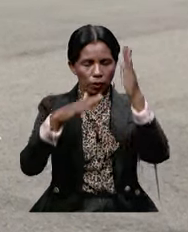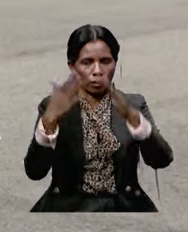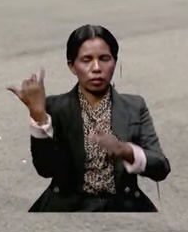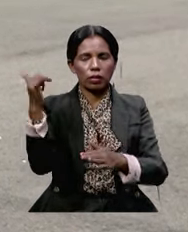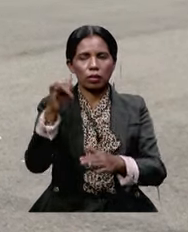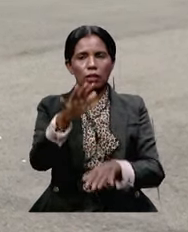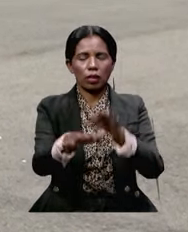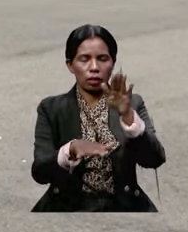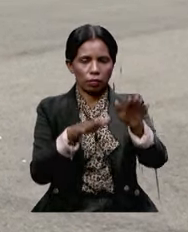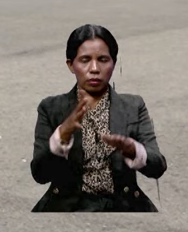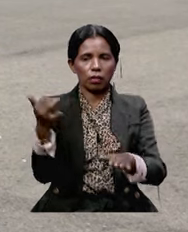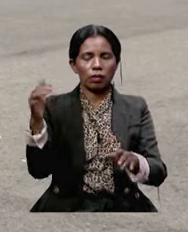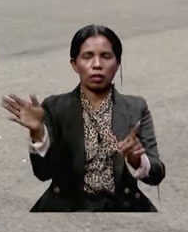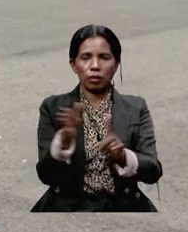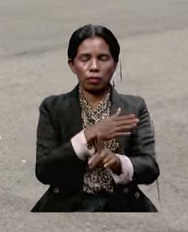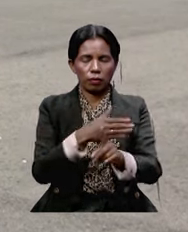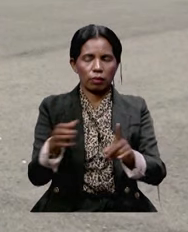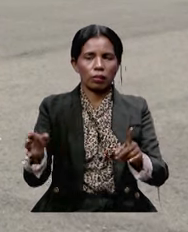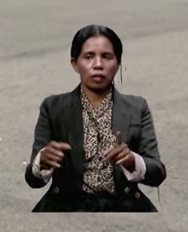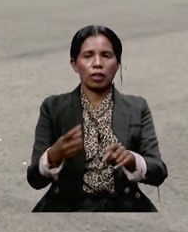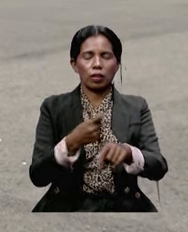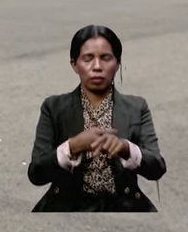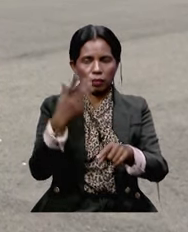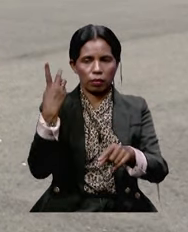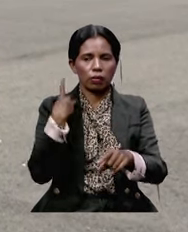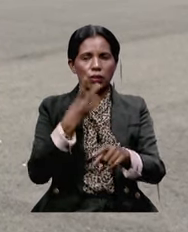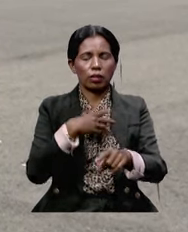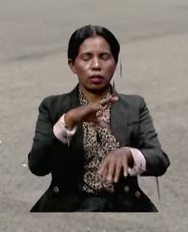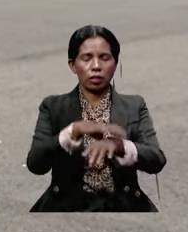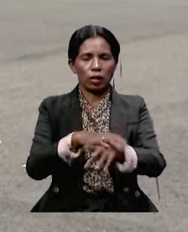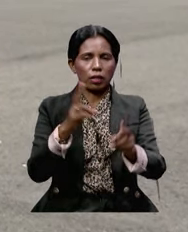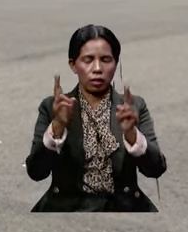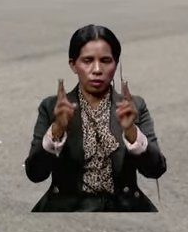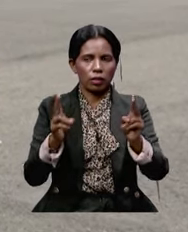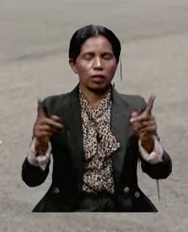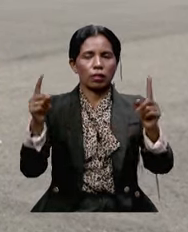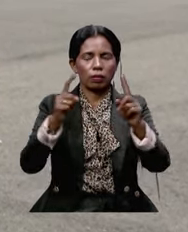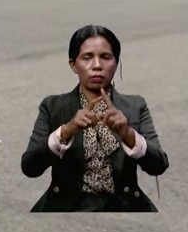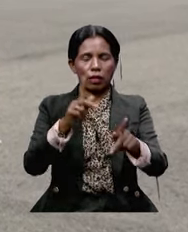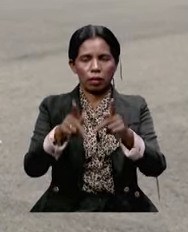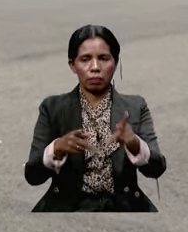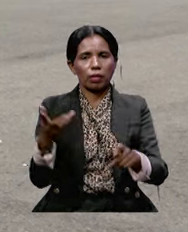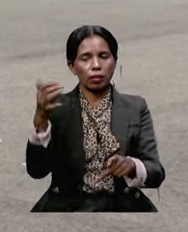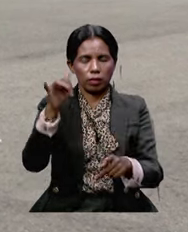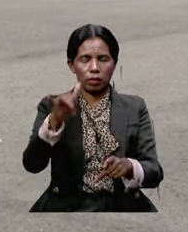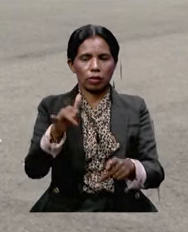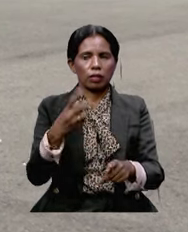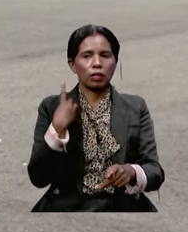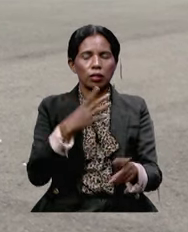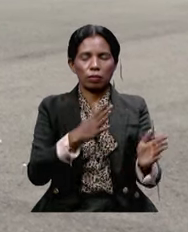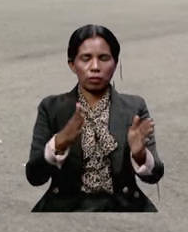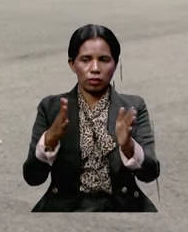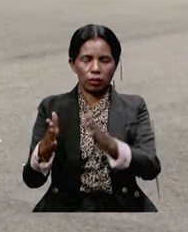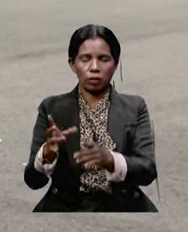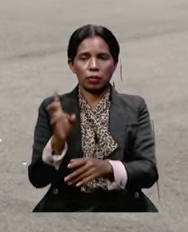sira baku malu mai be yang momento ne ita halo captura saung ba suspeito sira ita halo proses ba sender